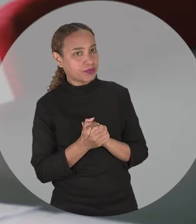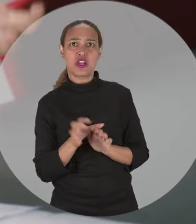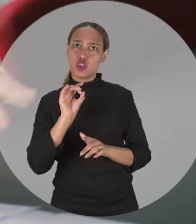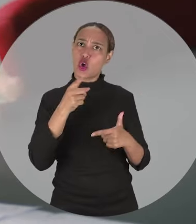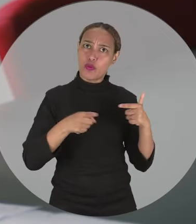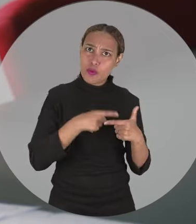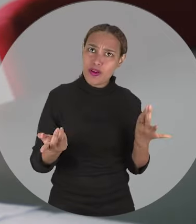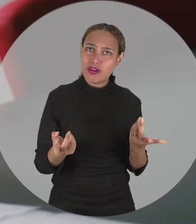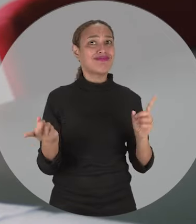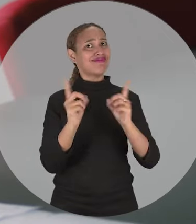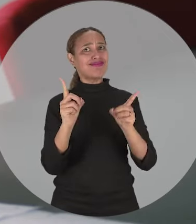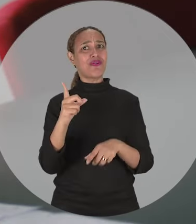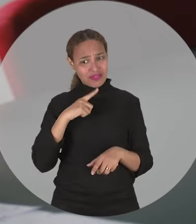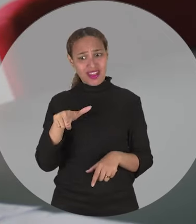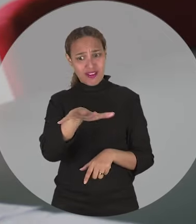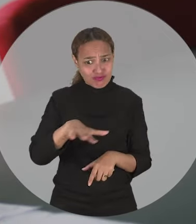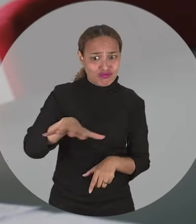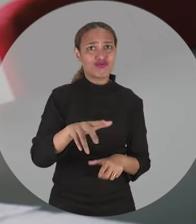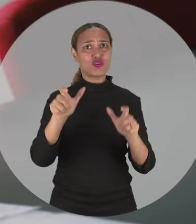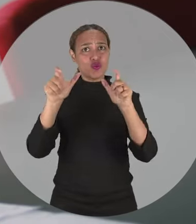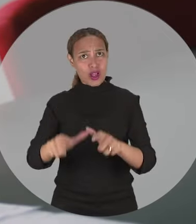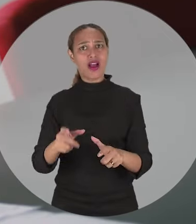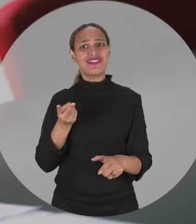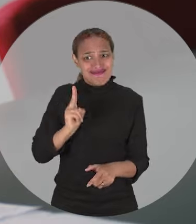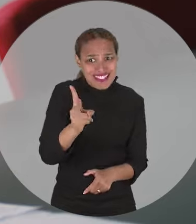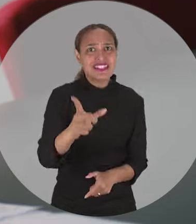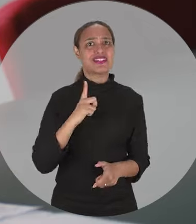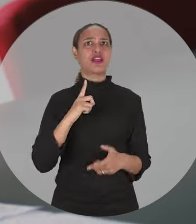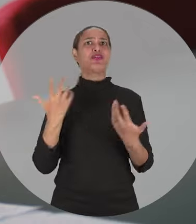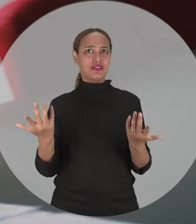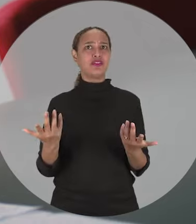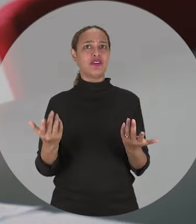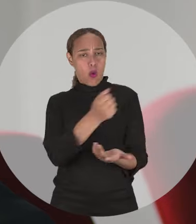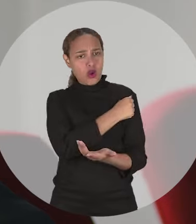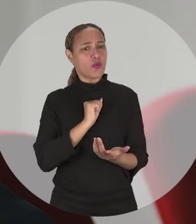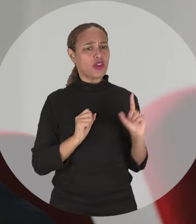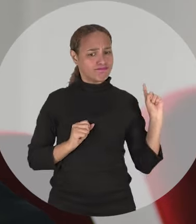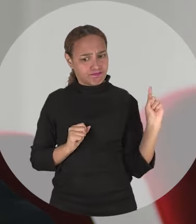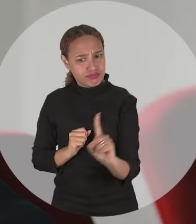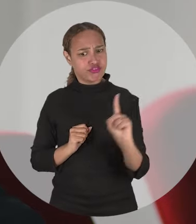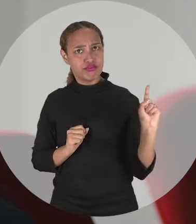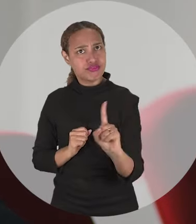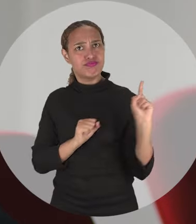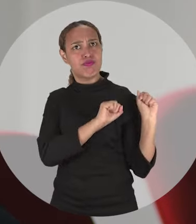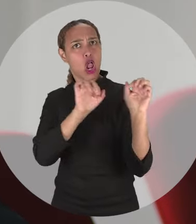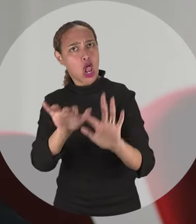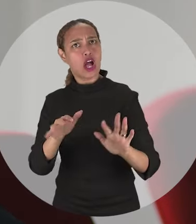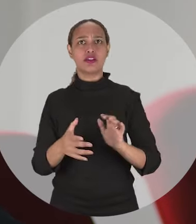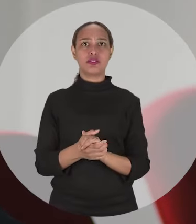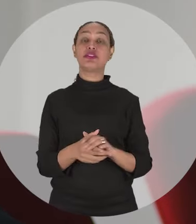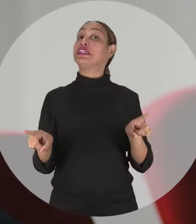um espaço que seja permanente para que ele possa contar com esse espaço. E ela precisa